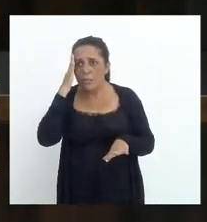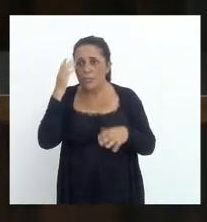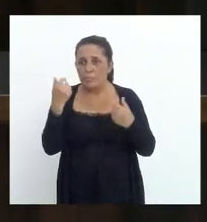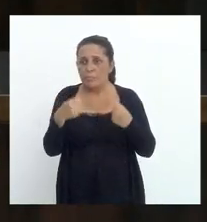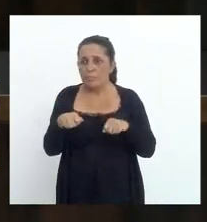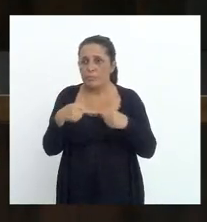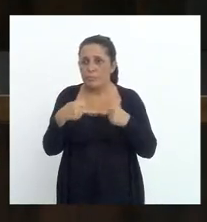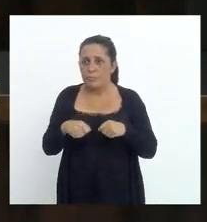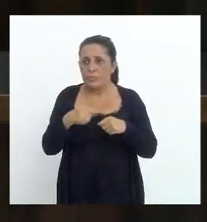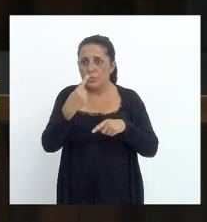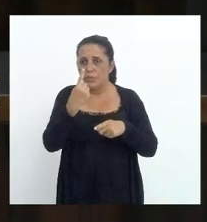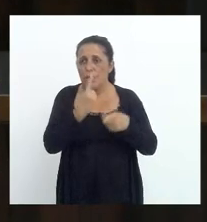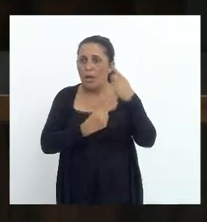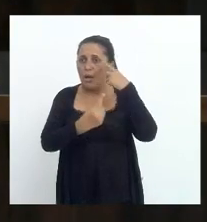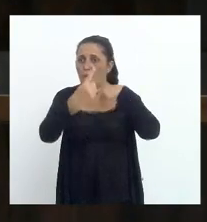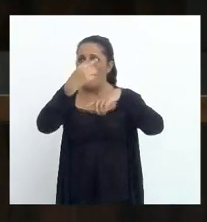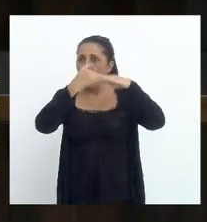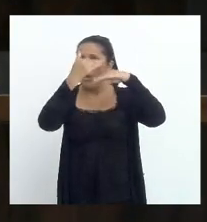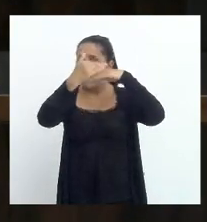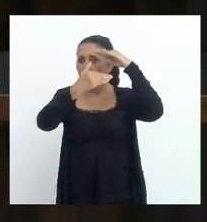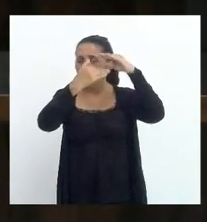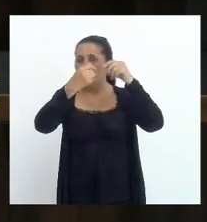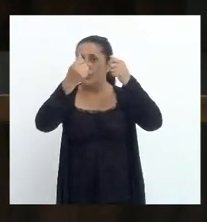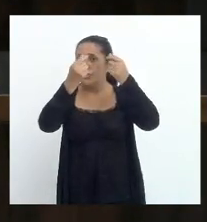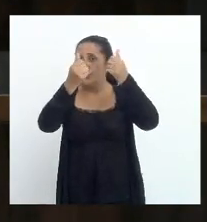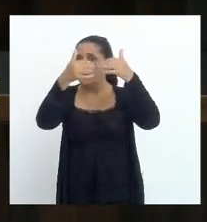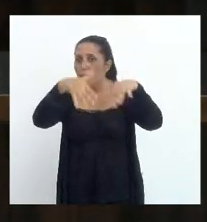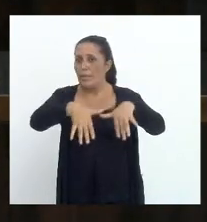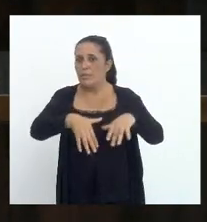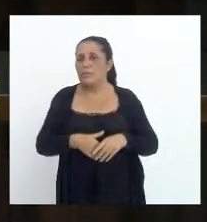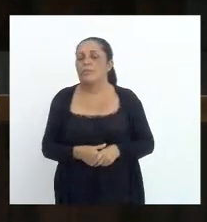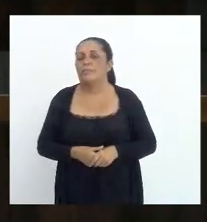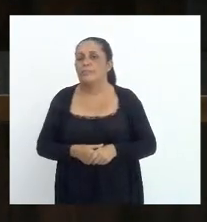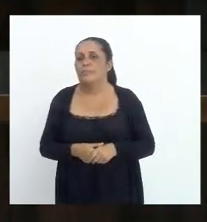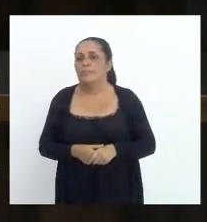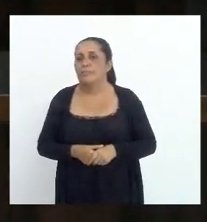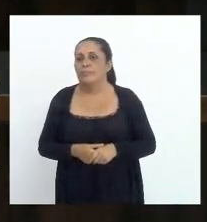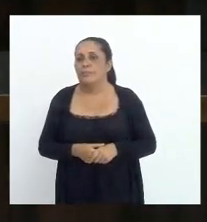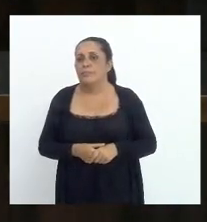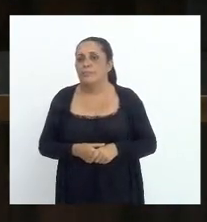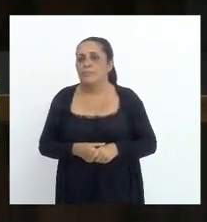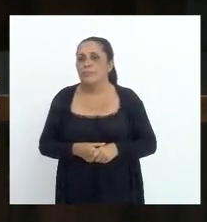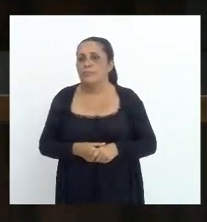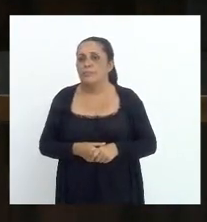houvesse aumento de despesa. Ele também